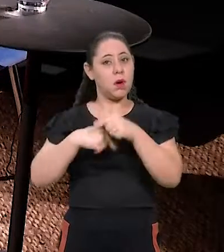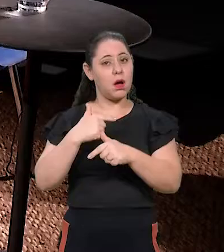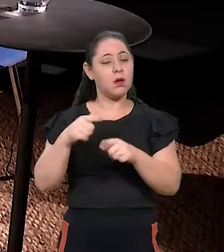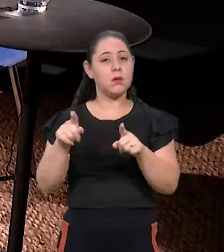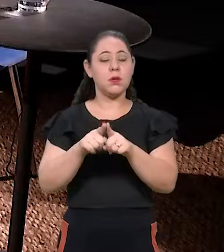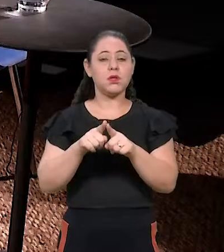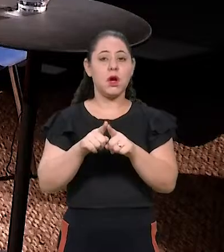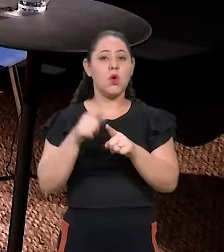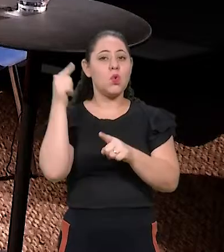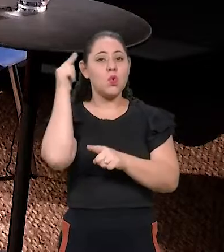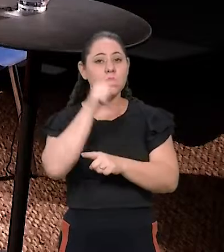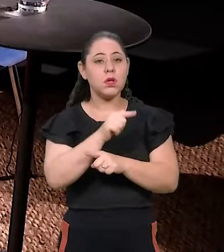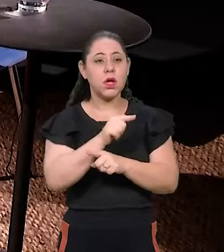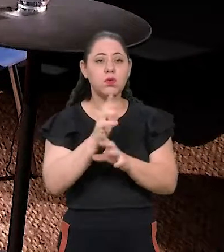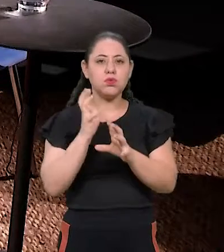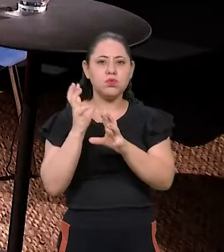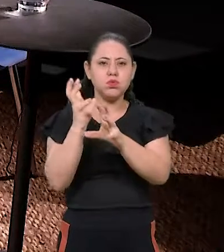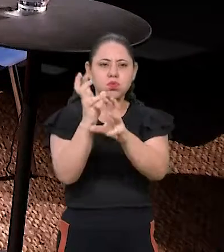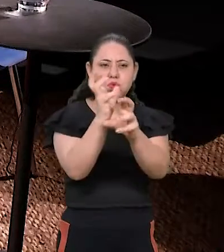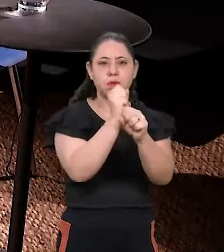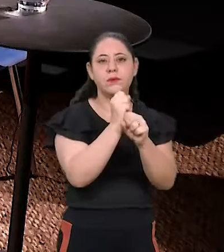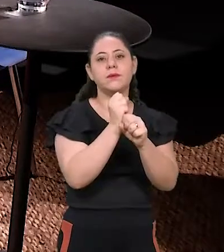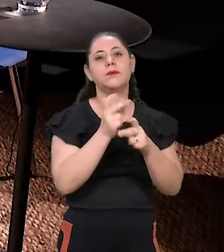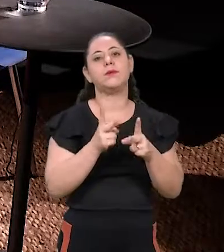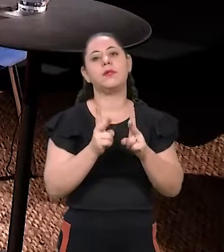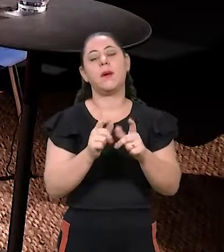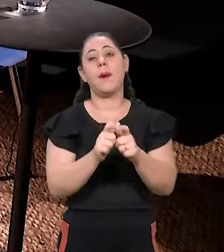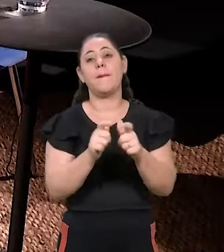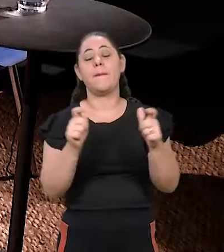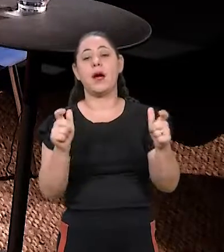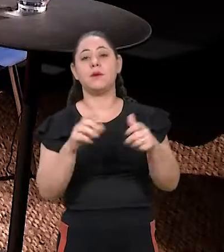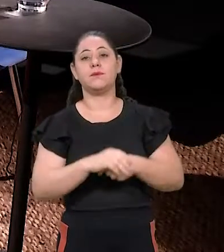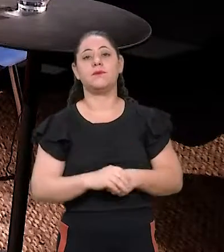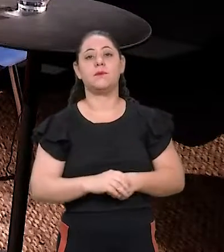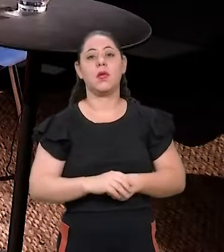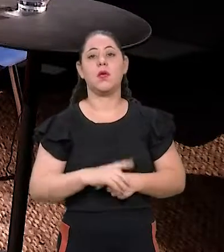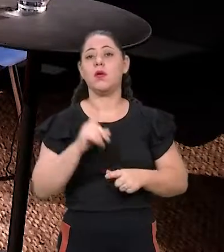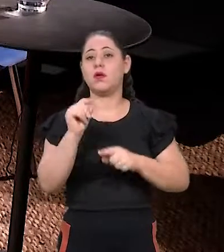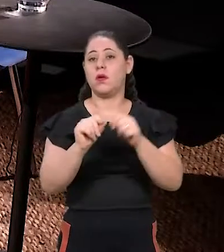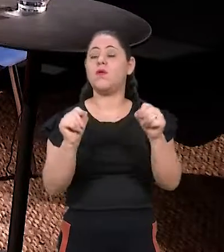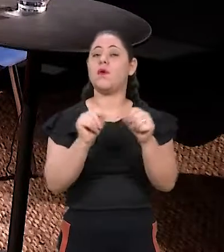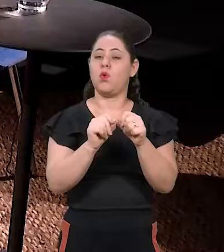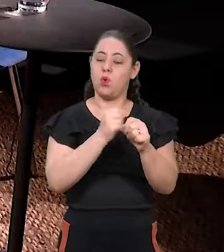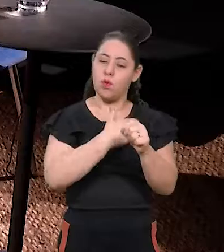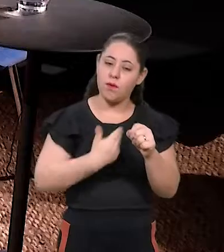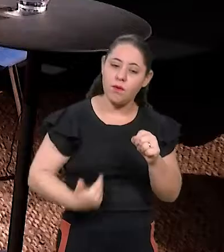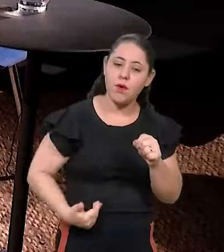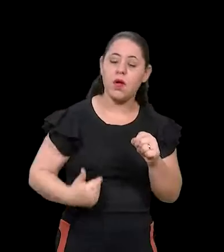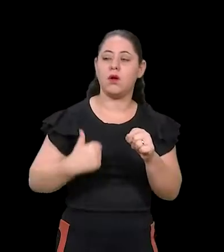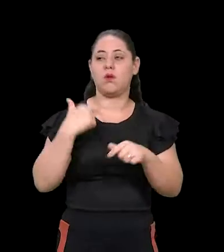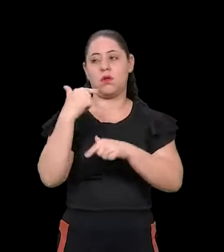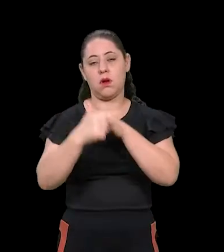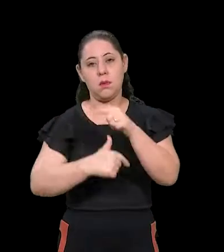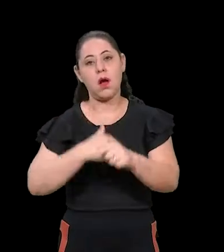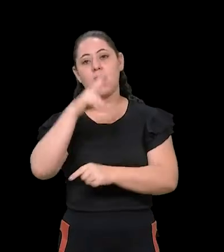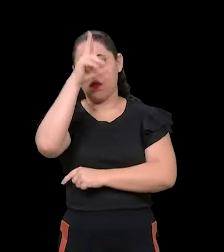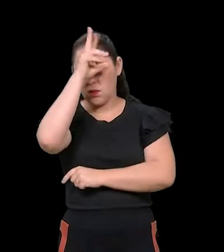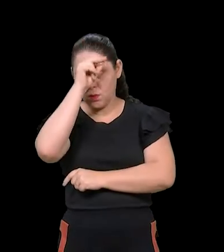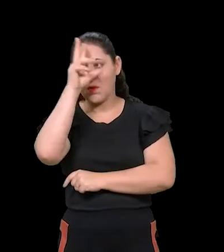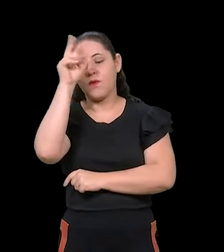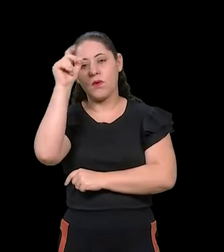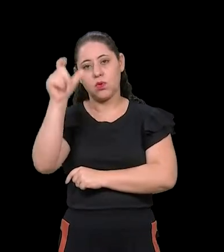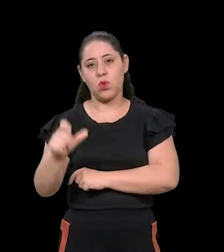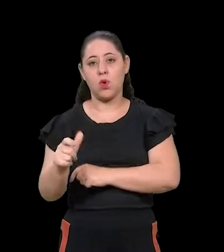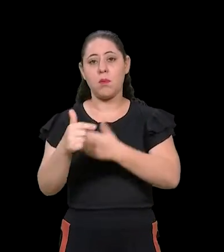trabalho que a gente consegue fazer somar. Né? É claro que quem puxa a política pública é o governo, são as prefeituras e